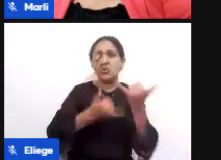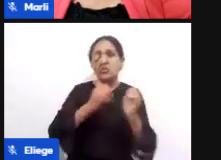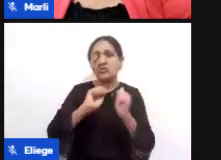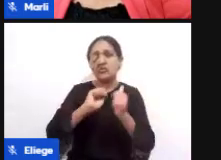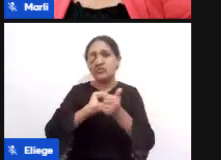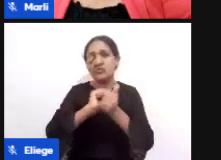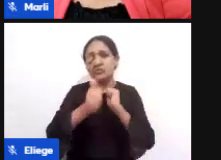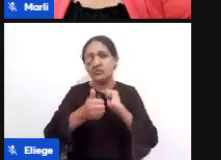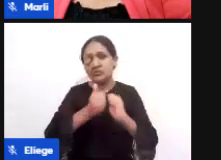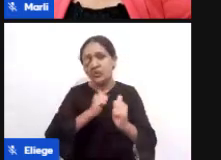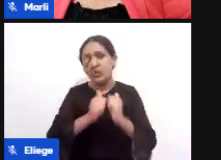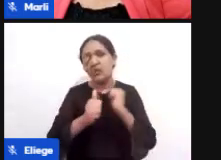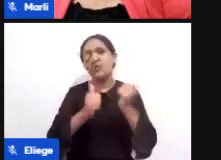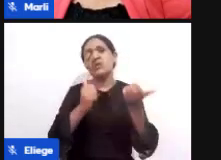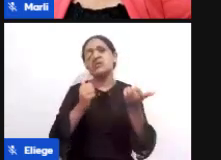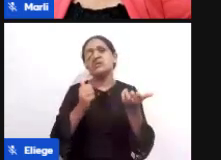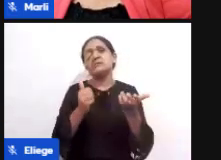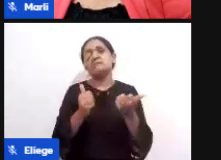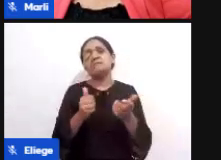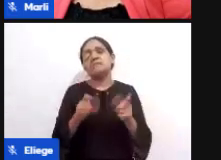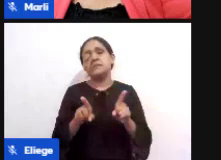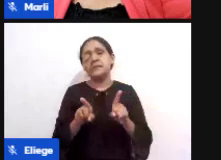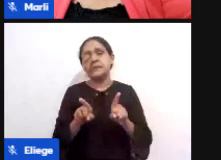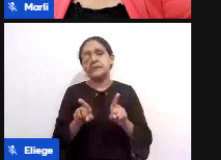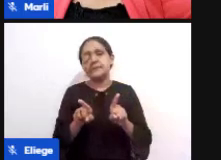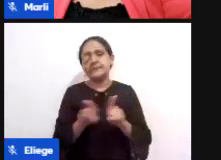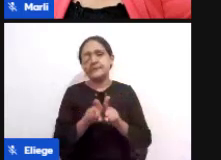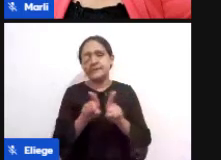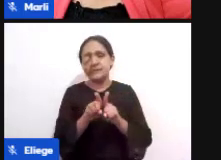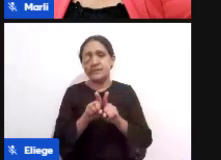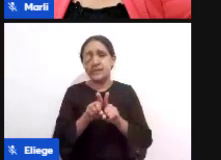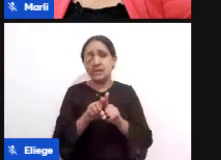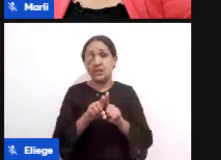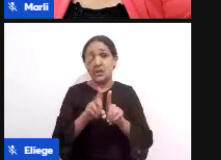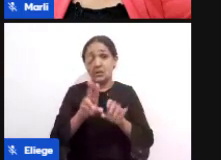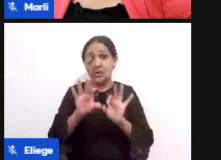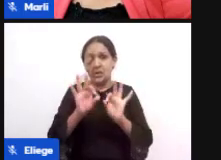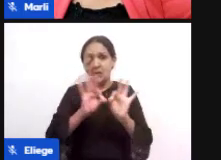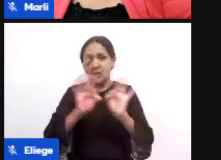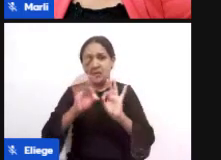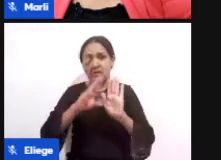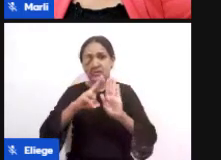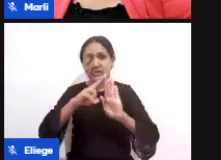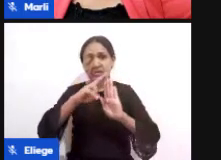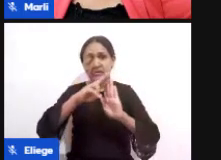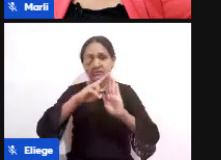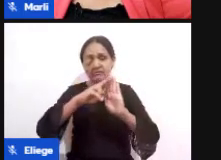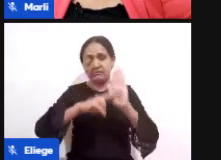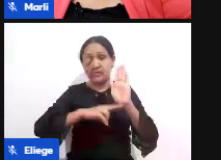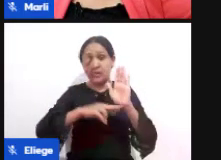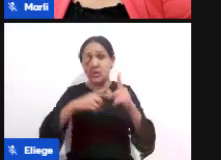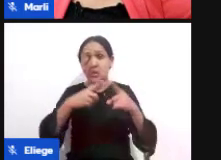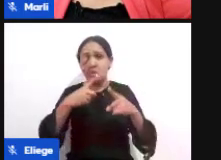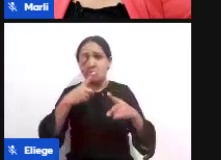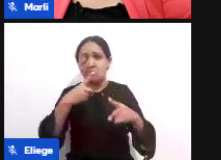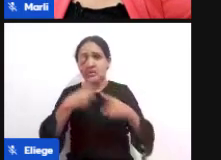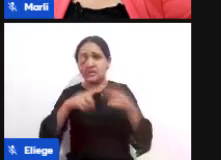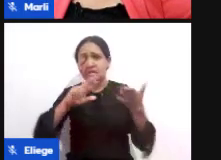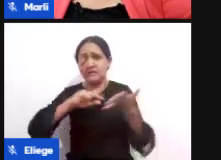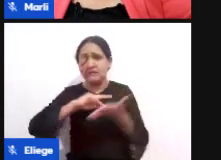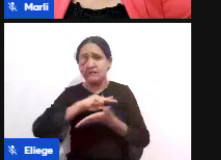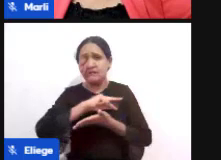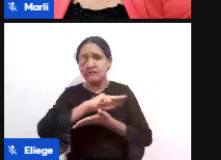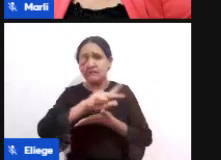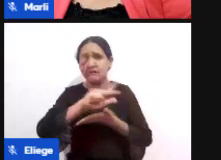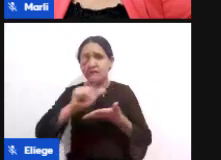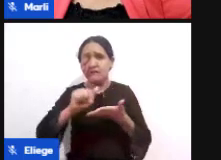né? E ele também tem um roteiro. Por quê? Por ser um material que perpassa por todos os componentes